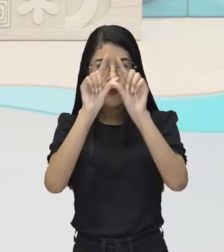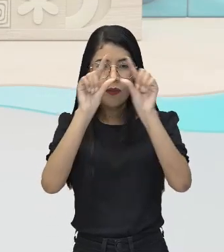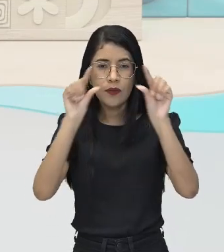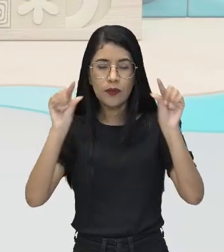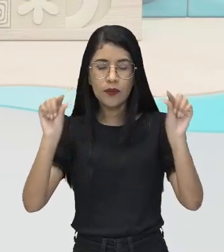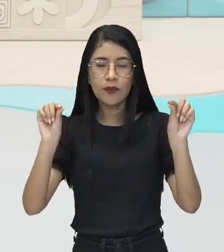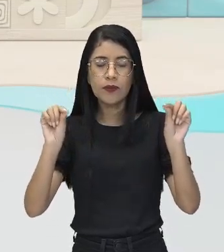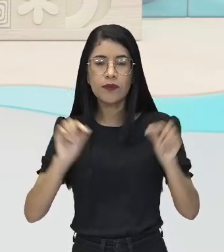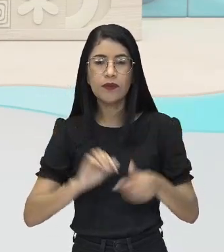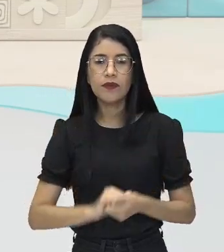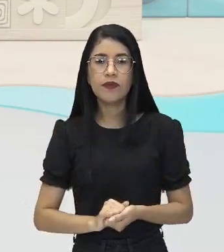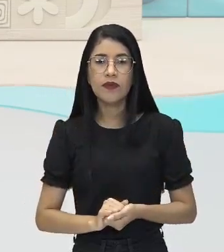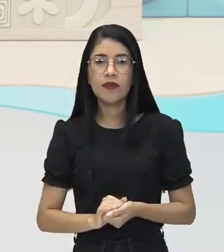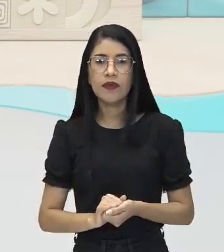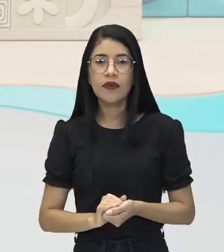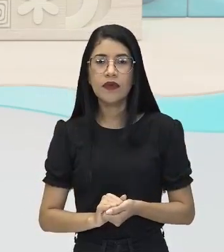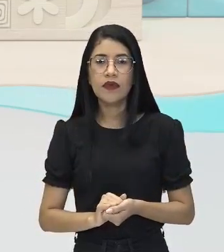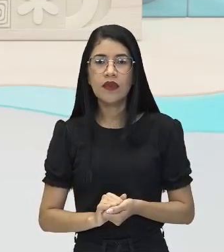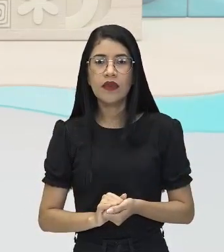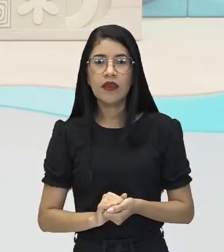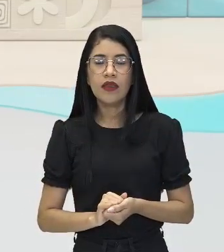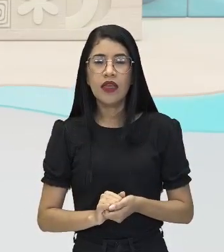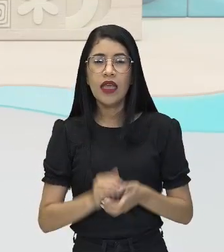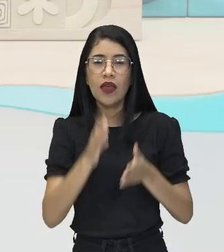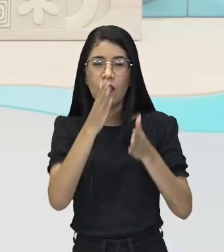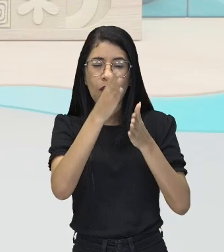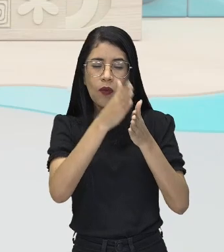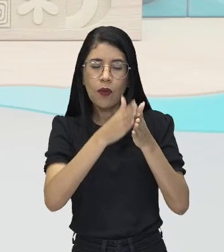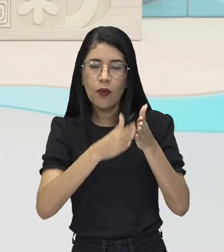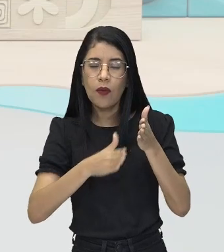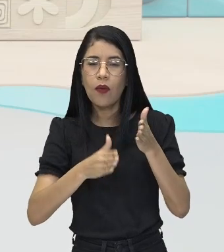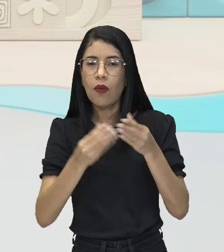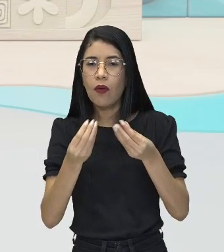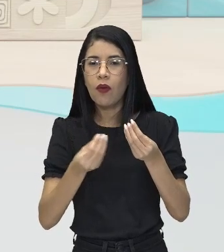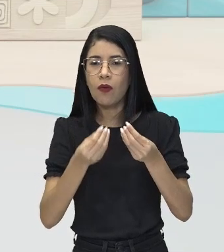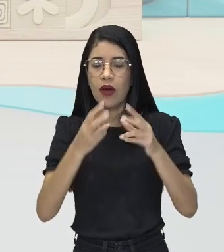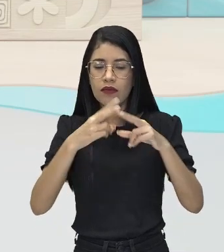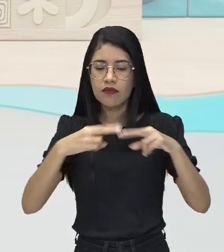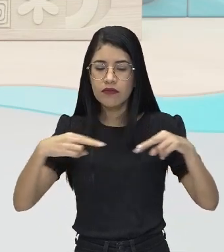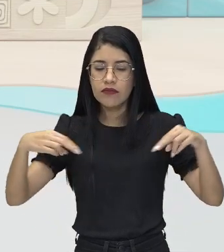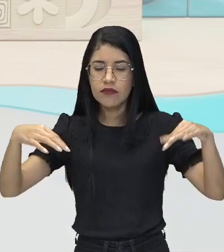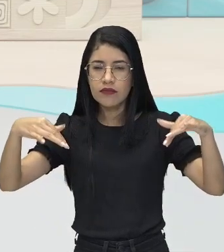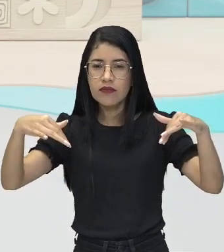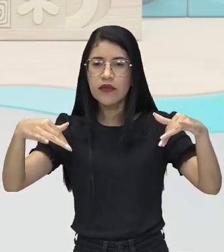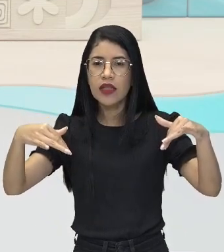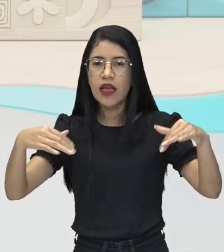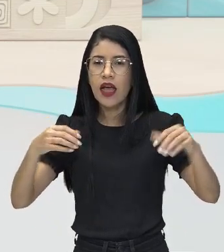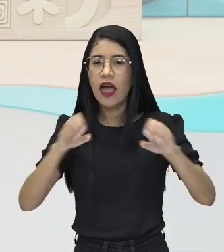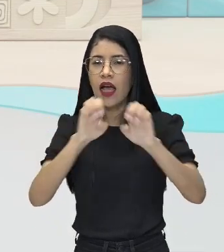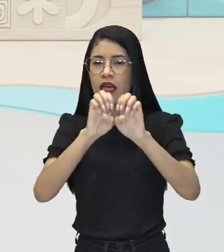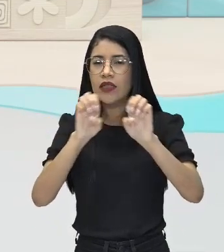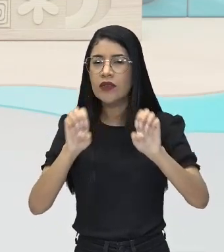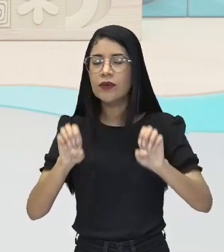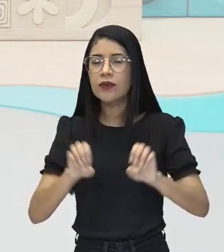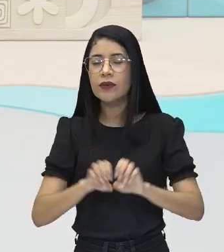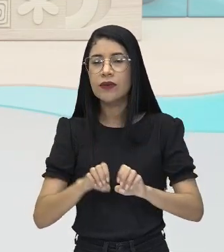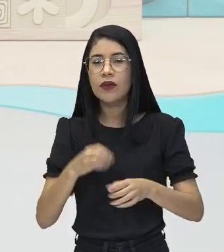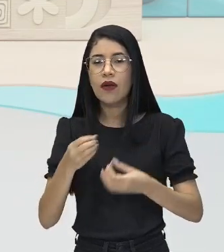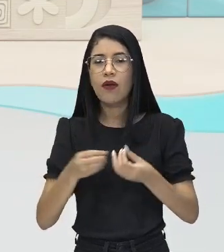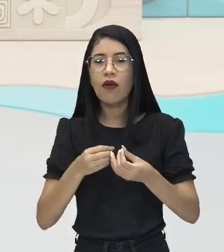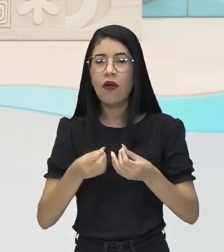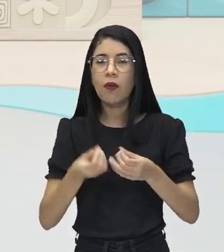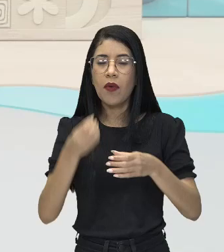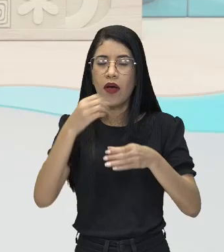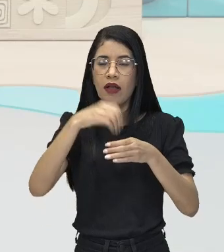E aqui nós temos uma vista de corte desse Coliseu, certo? como é a estrutura, como ficava por dentro,